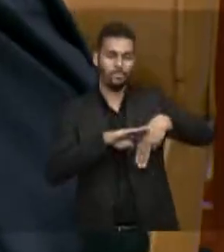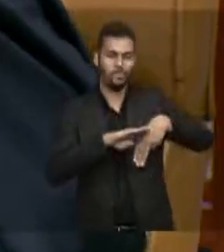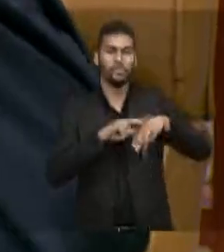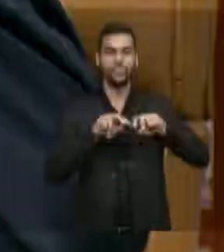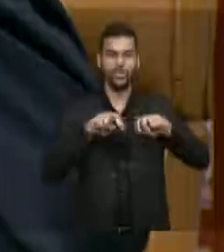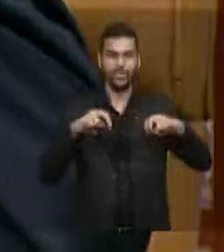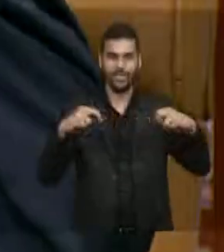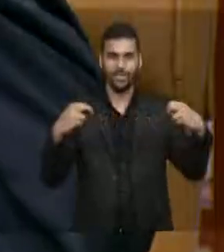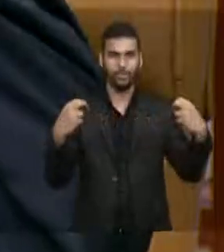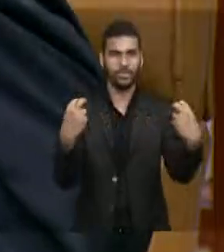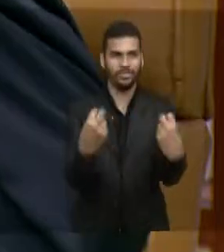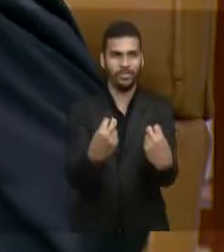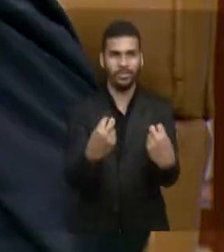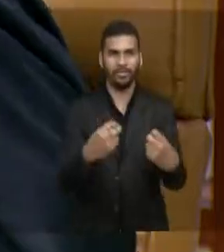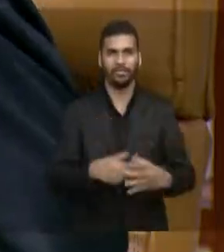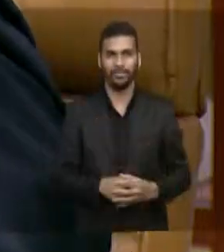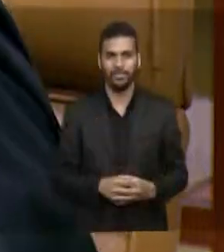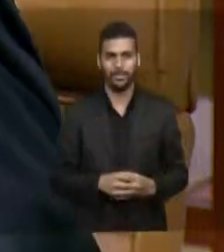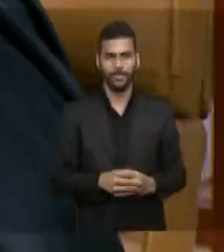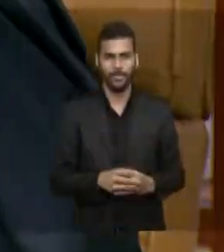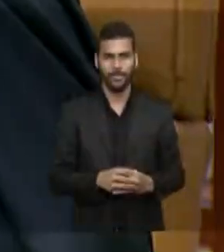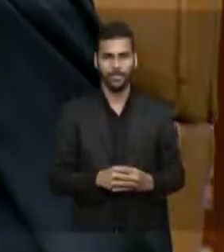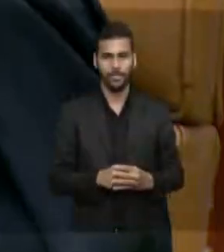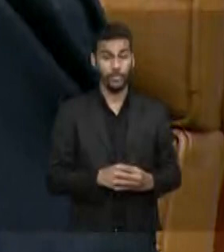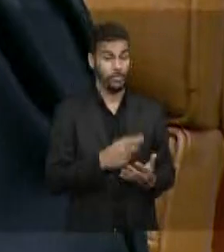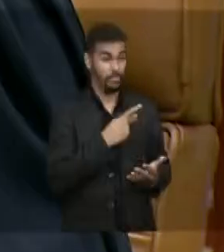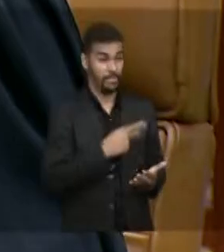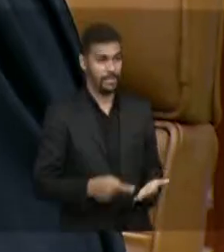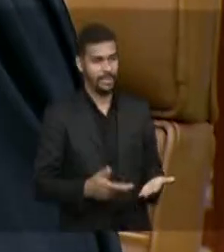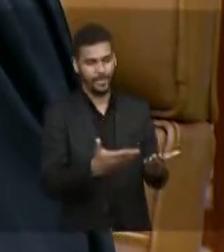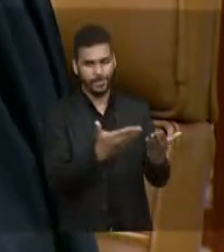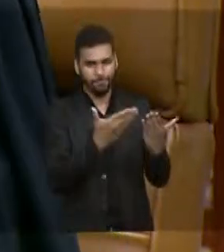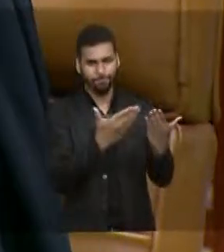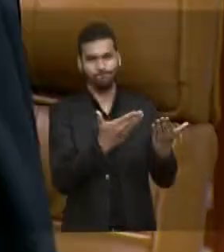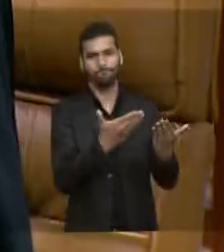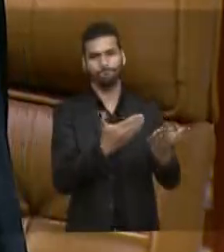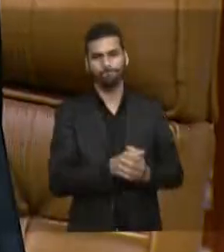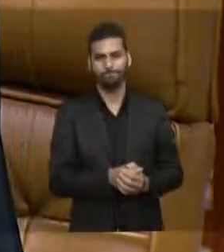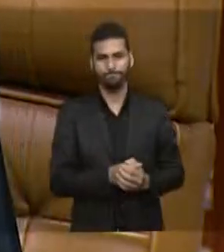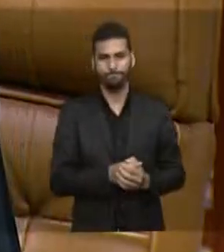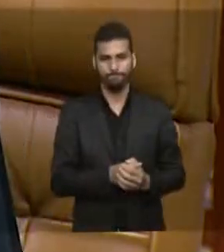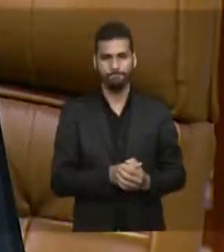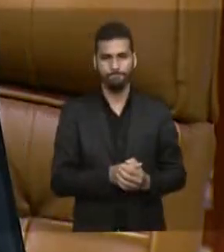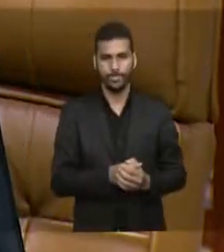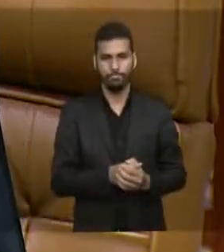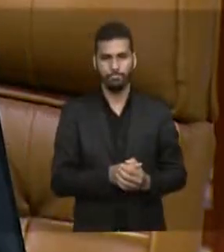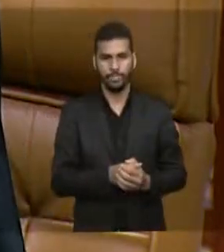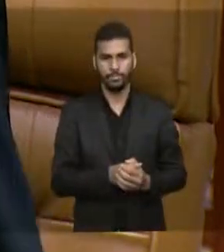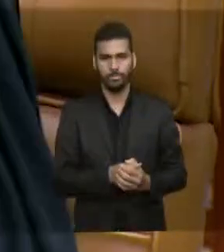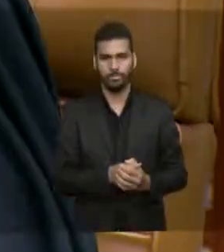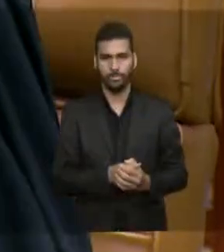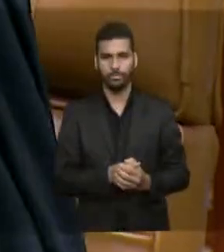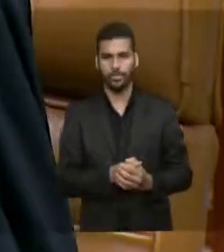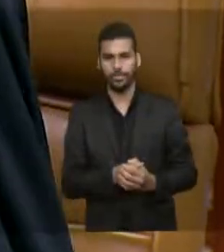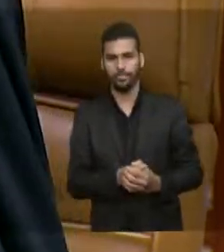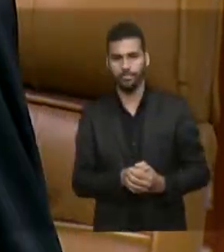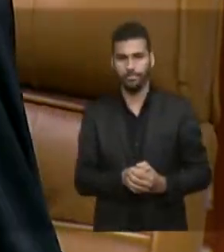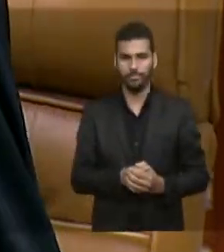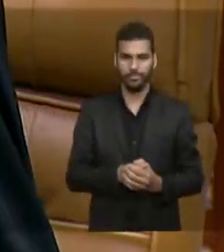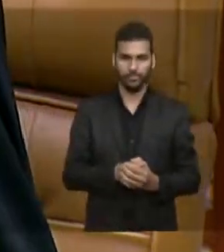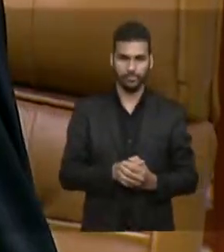da República Presidente como de conhecimento de todos nós